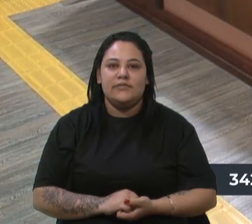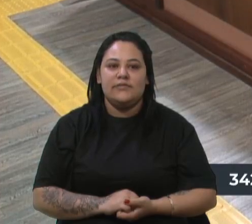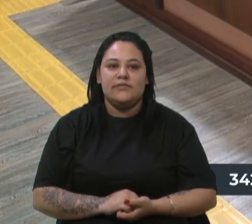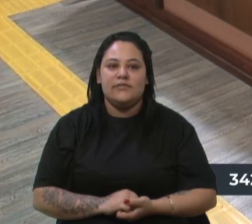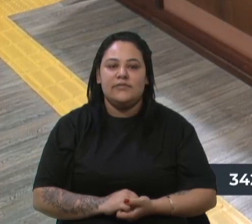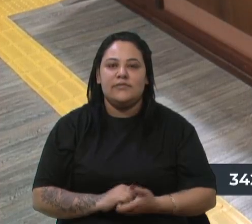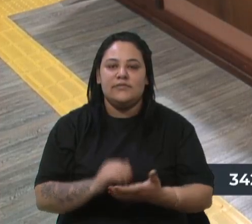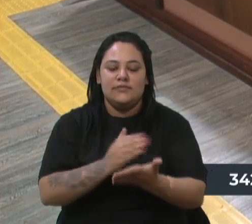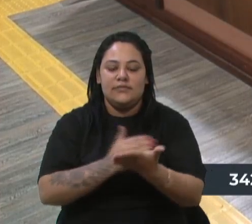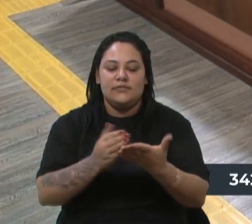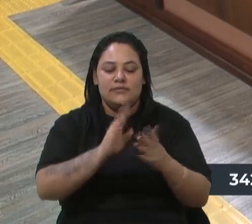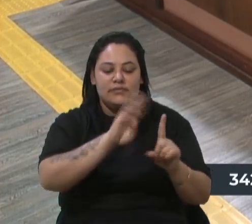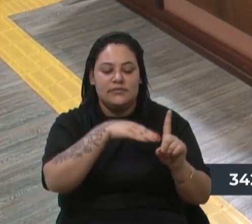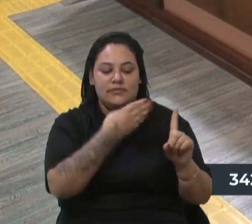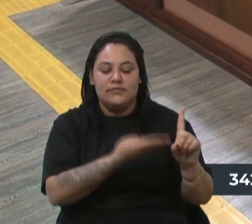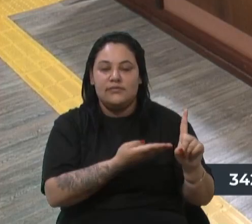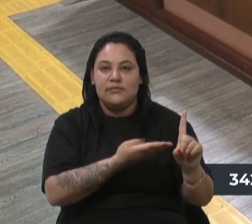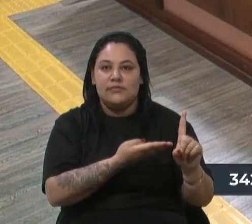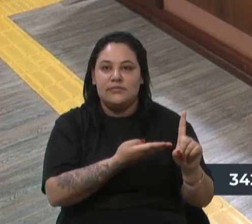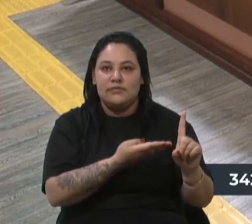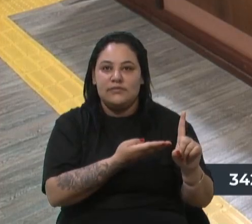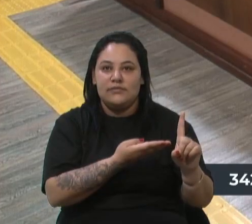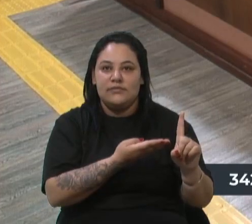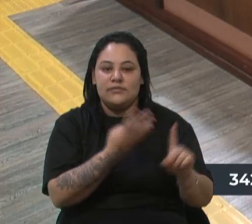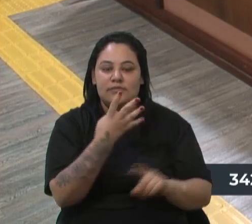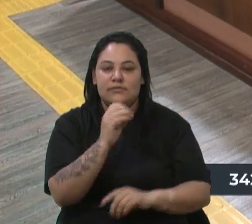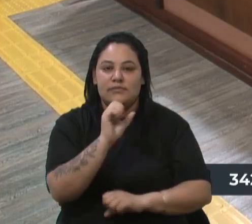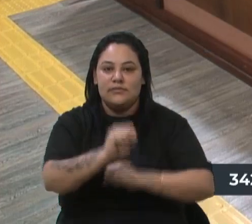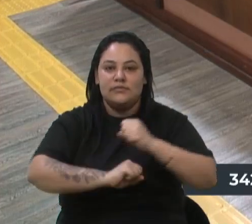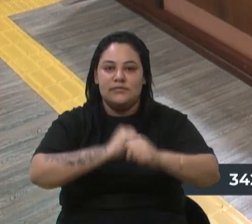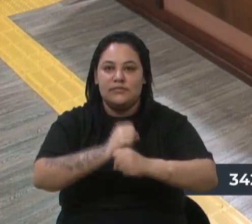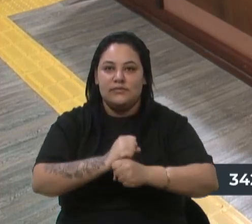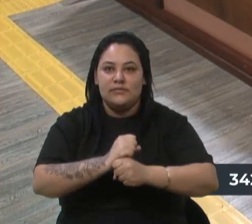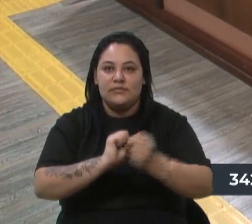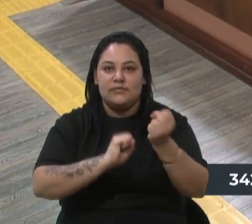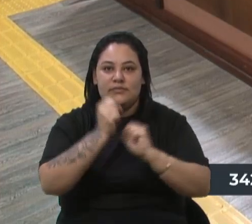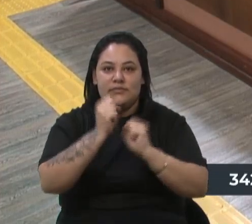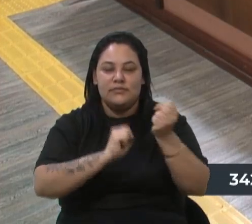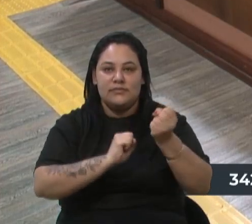Passemos a homenagem alusiva aos 40 anos da empresa Trava e Fio, conforme o requerimento número 30.